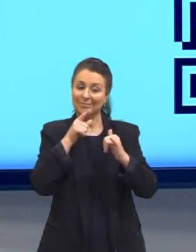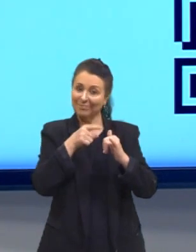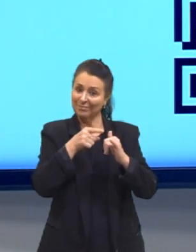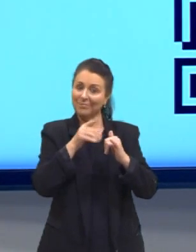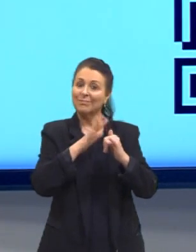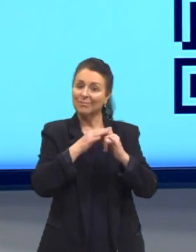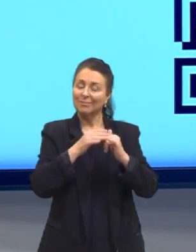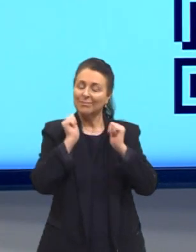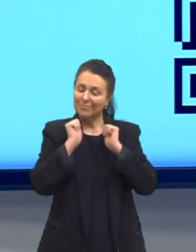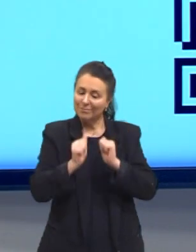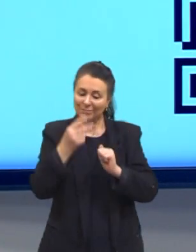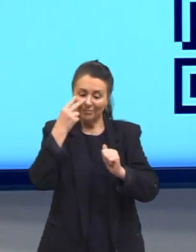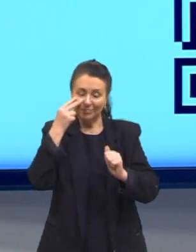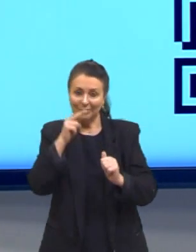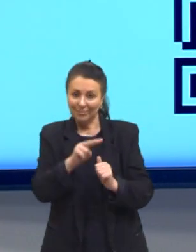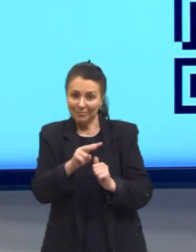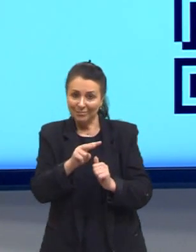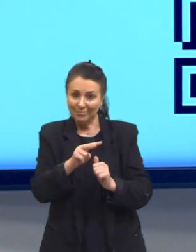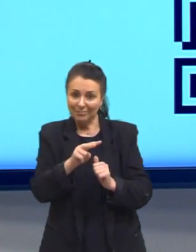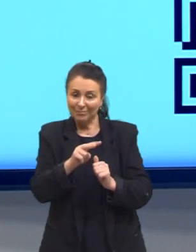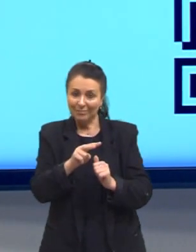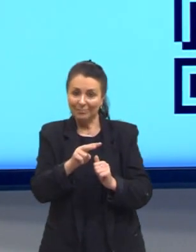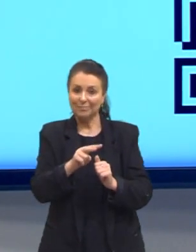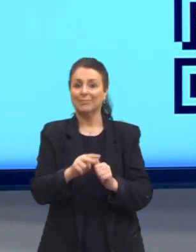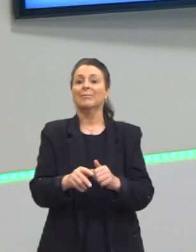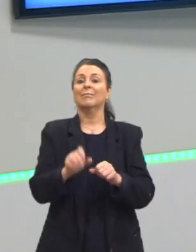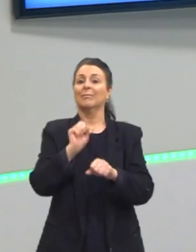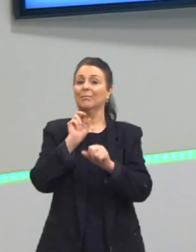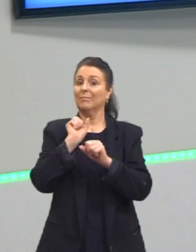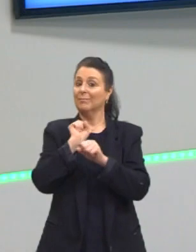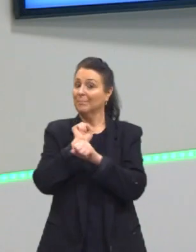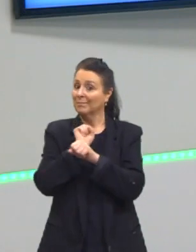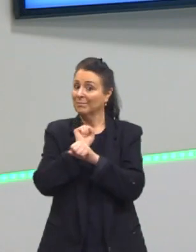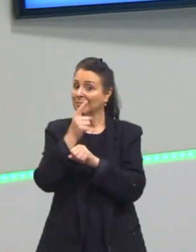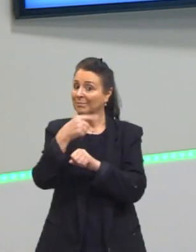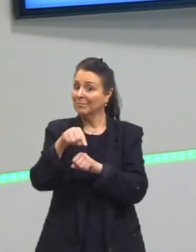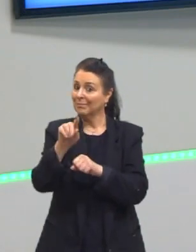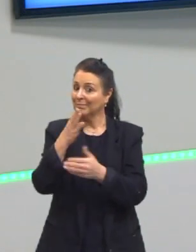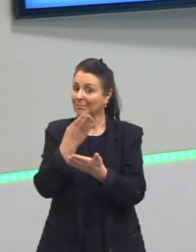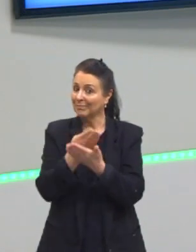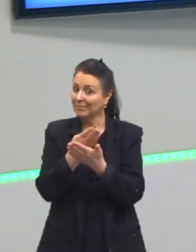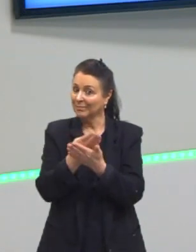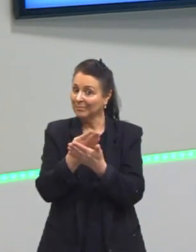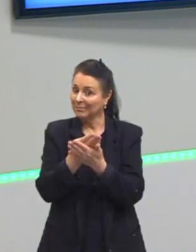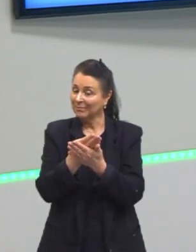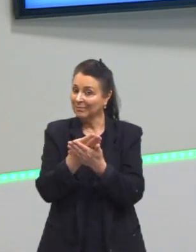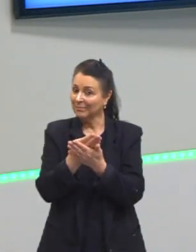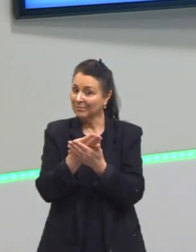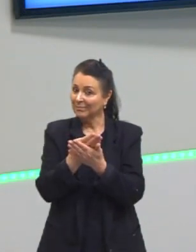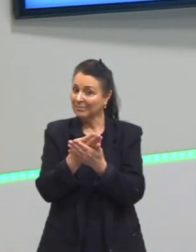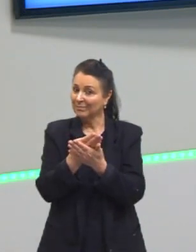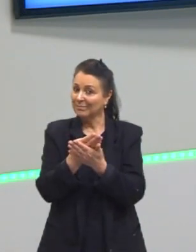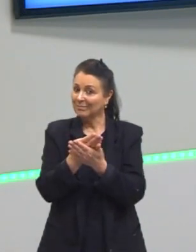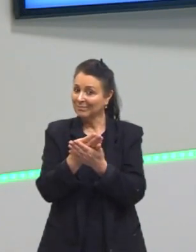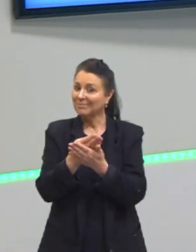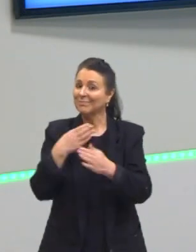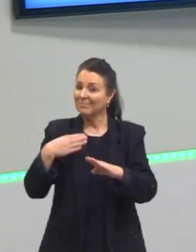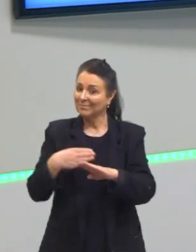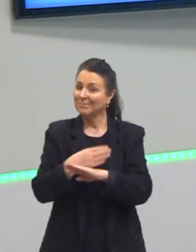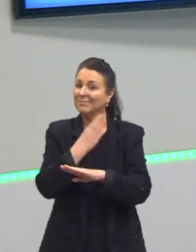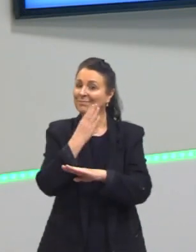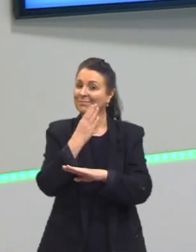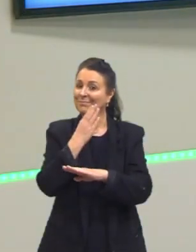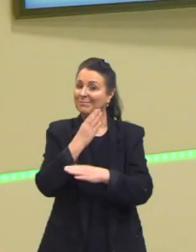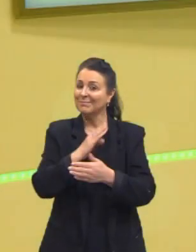vocês podem assistir novamente então eu conto com vocês gente na nossa próxima aula daqui a pouco até lá e partiu